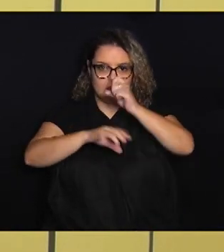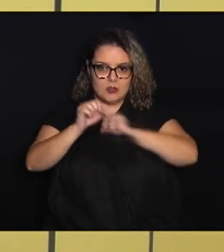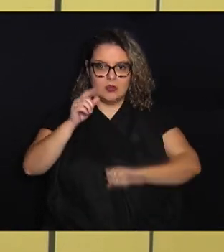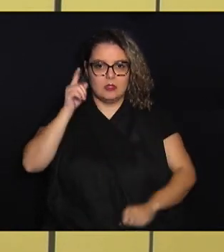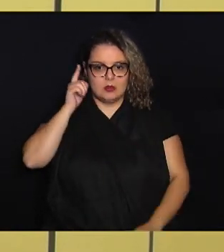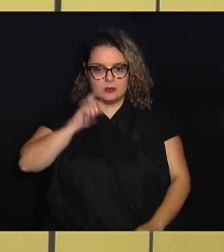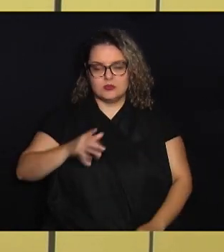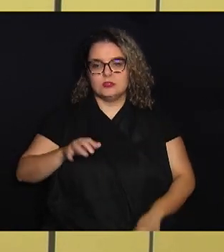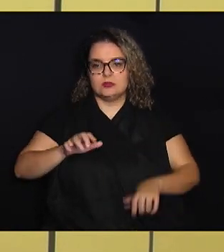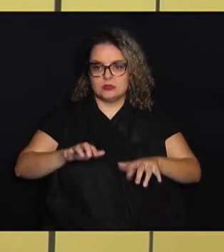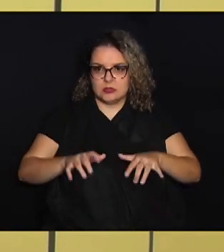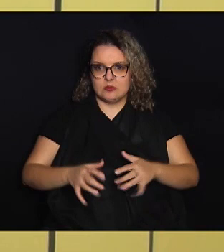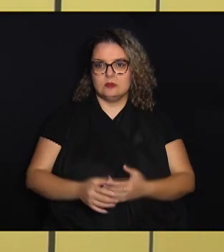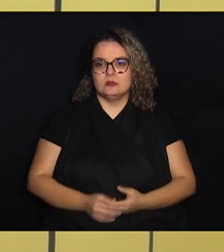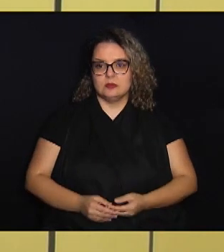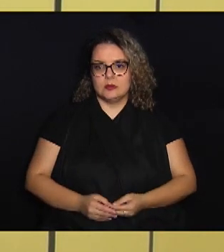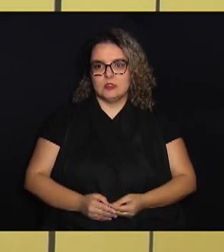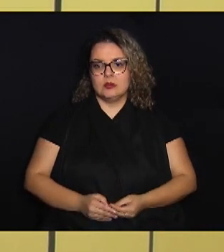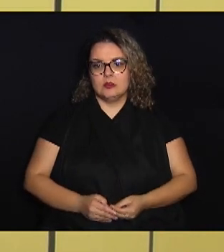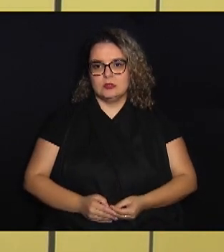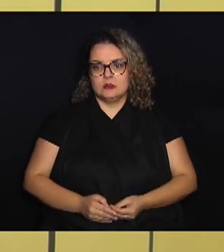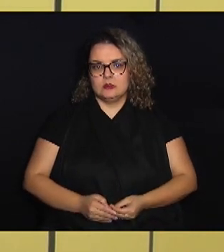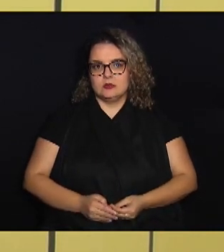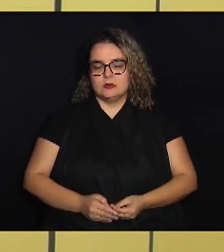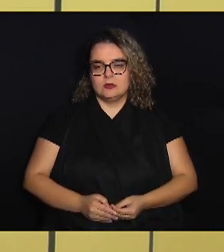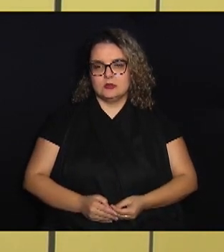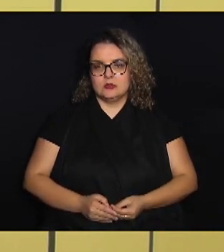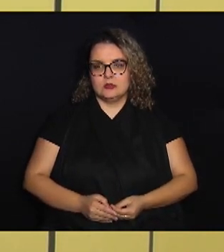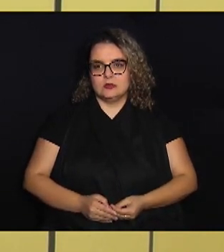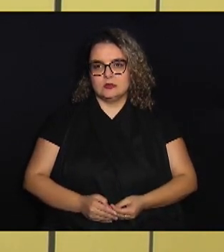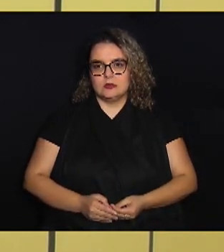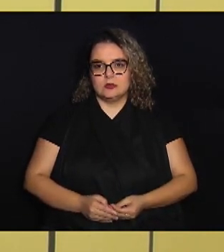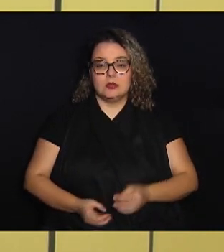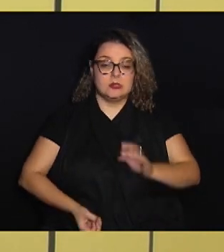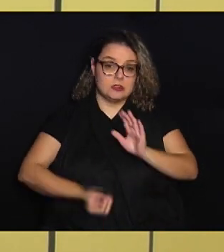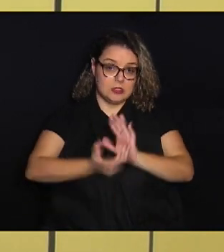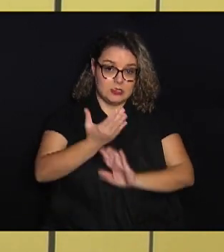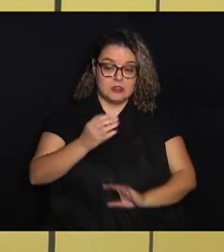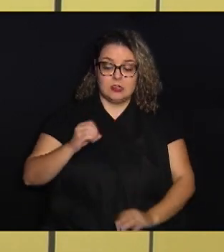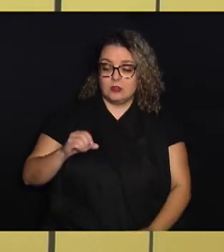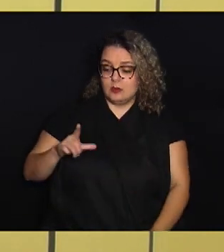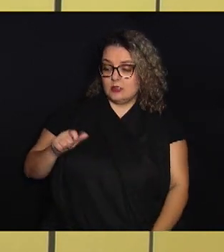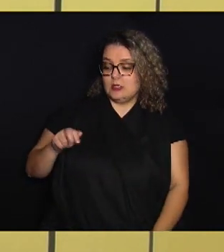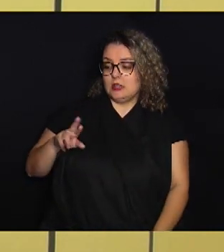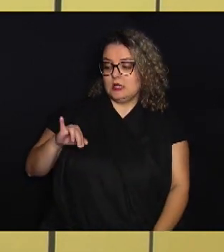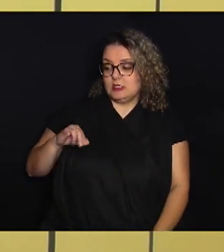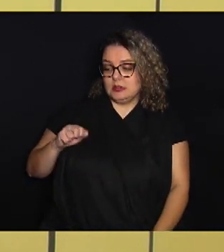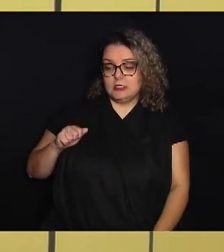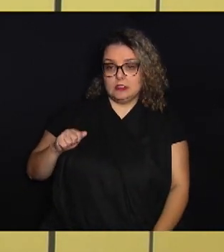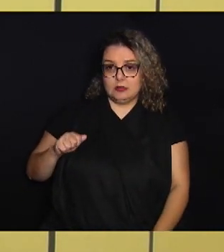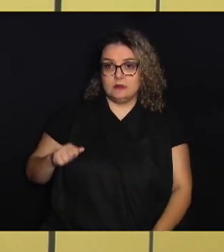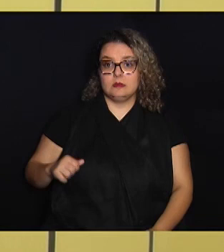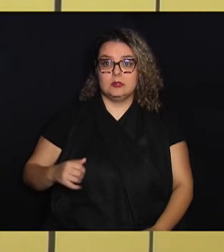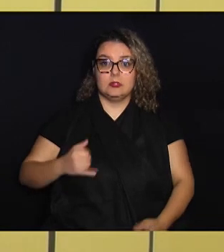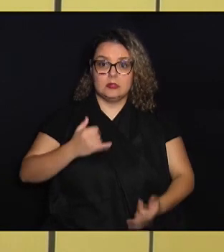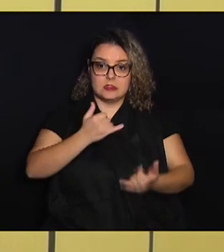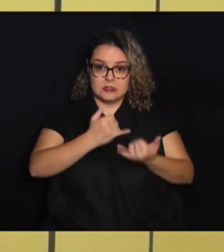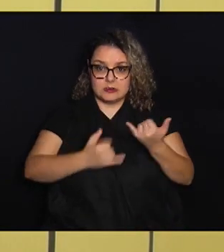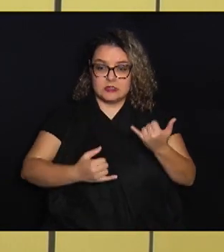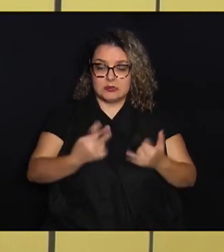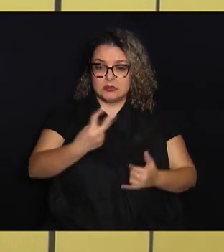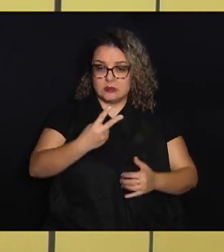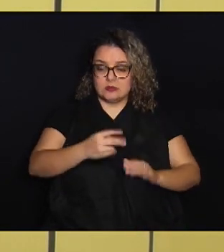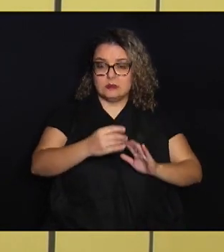órgão. E foi assim, essa criação dessa olaria, na segunda metade do século XIX, ela